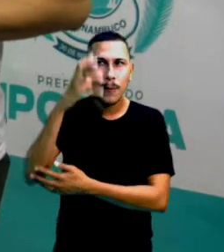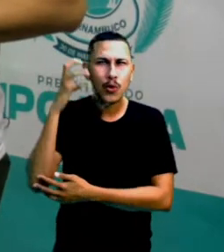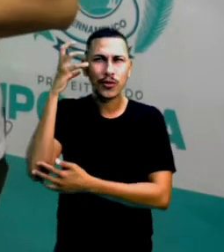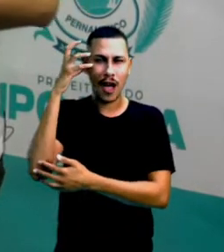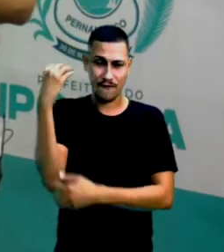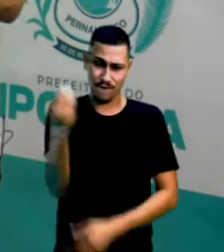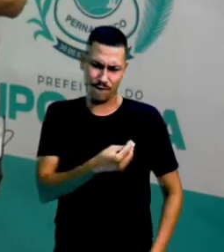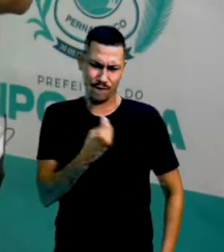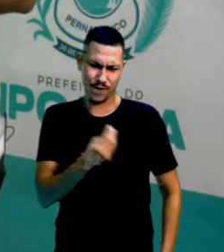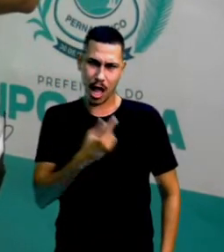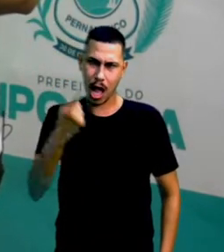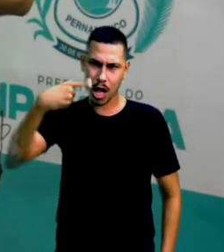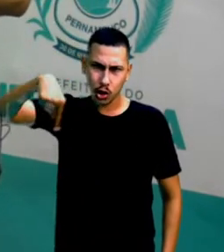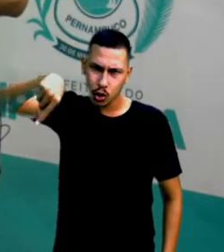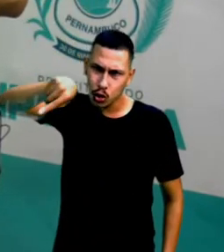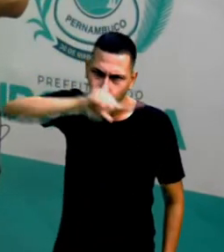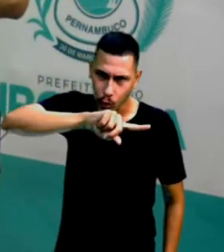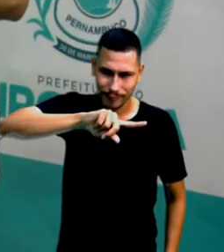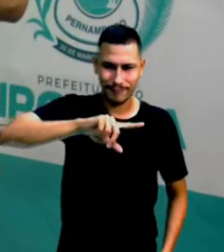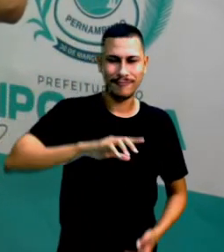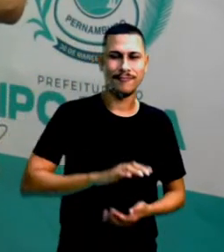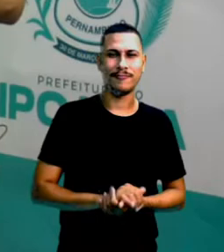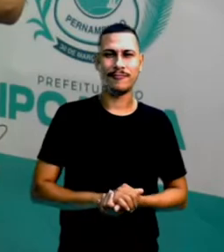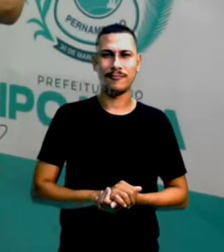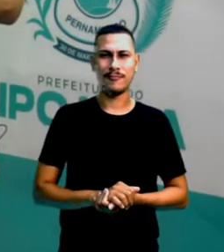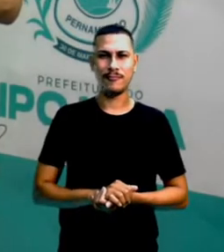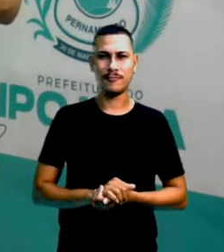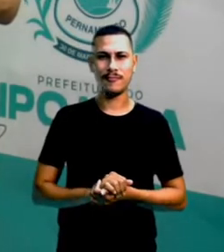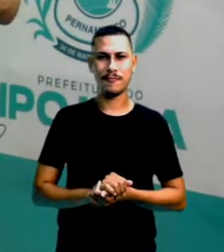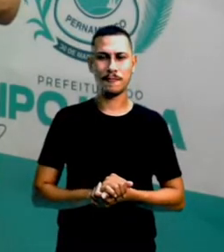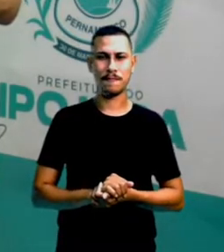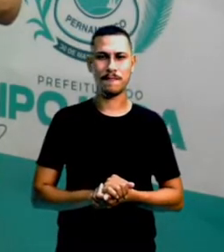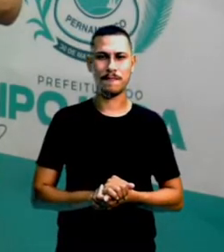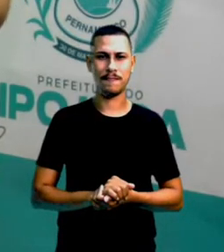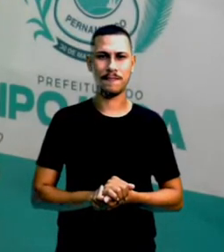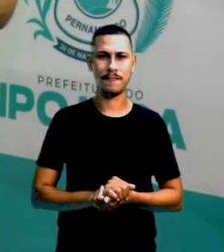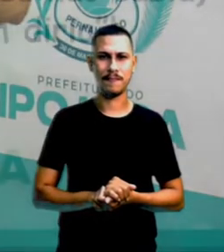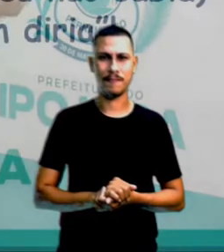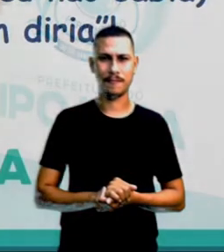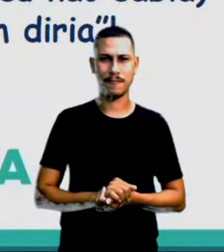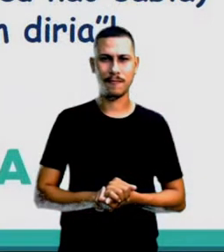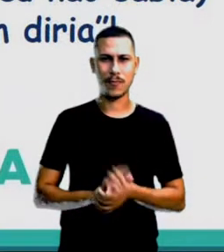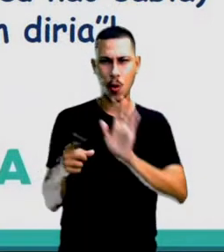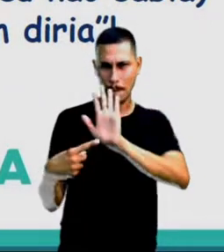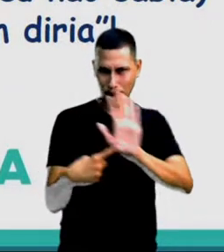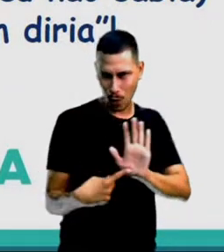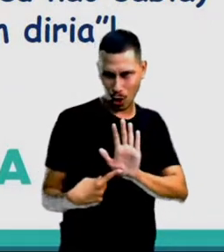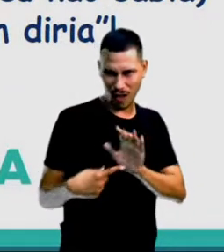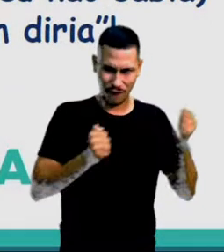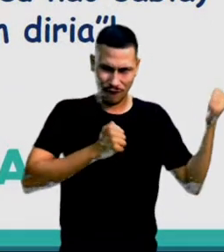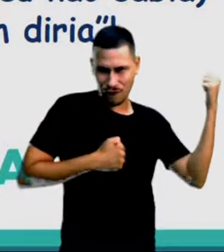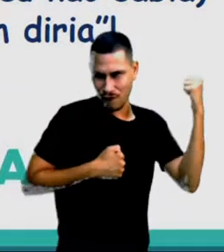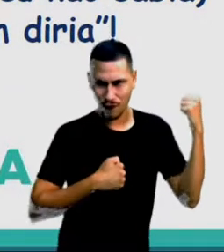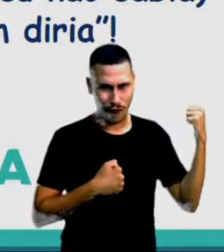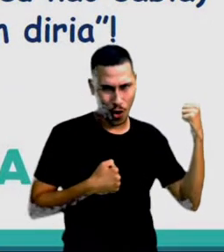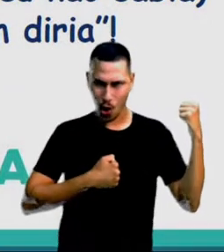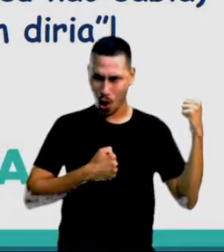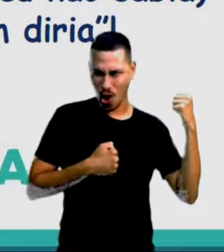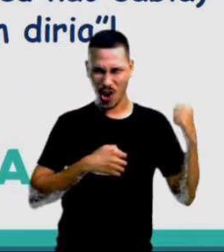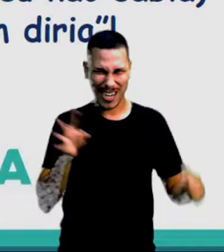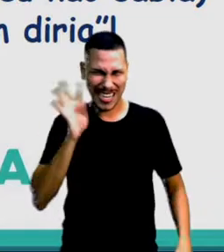na nossa vida o meu Deus vamos lá hoje eu trouxe aqui um forrozinho bem gostoso para